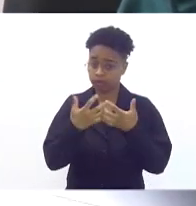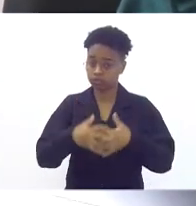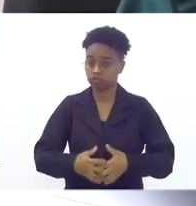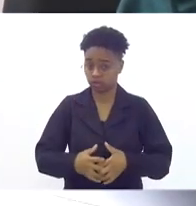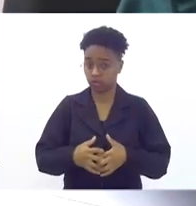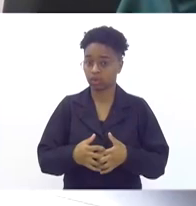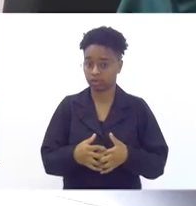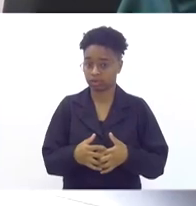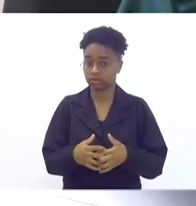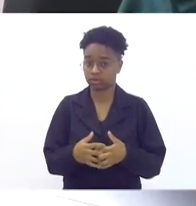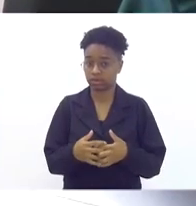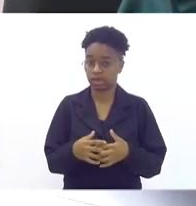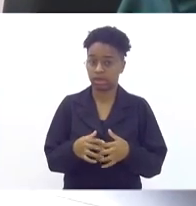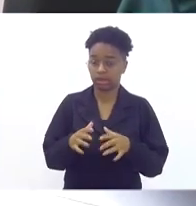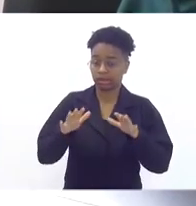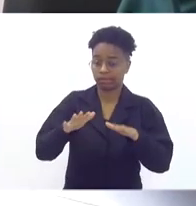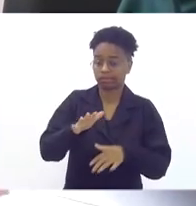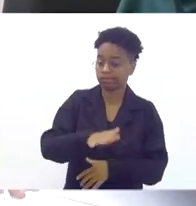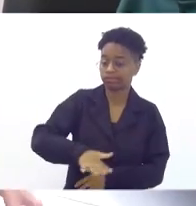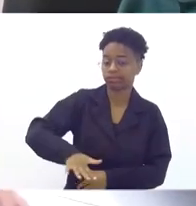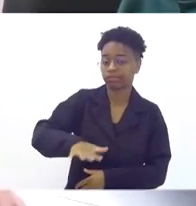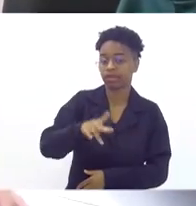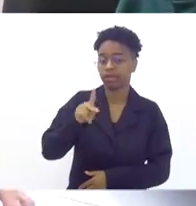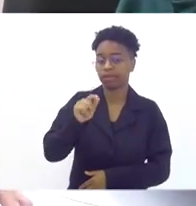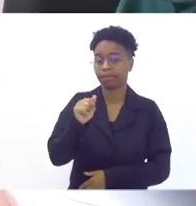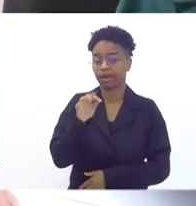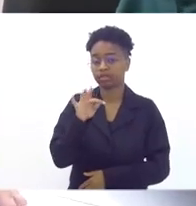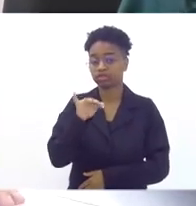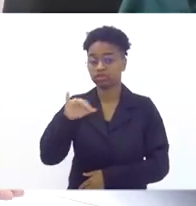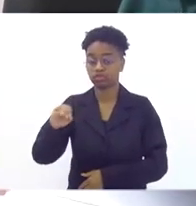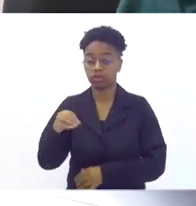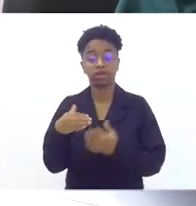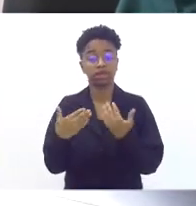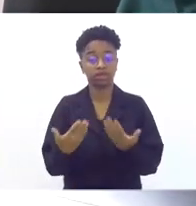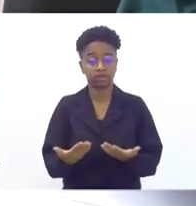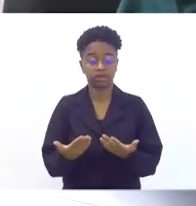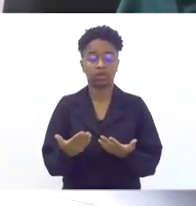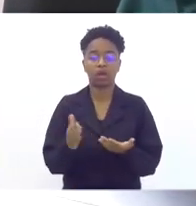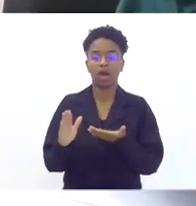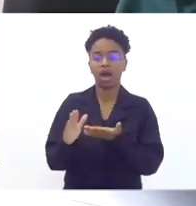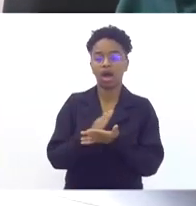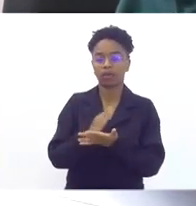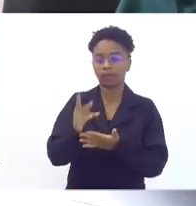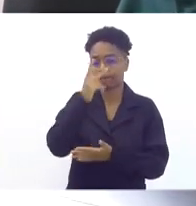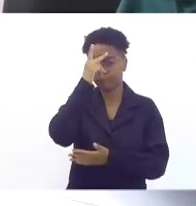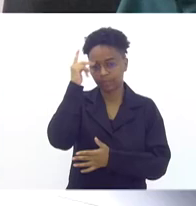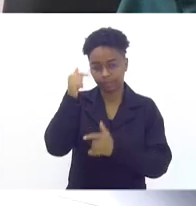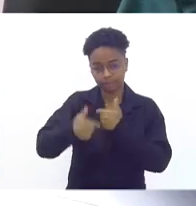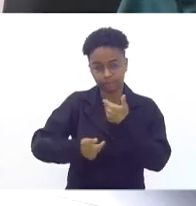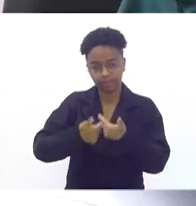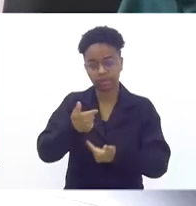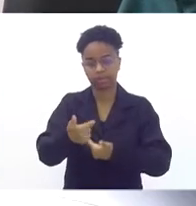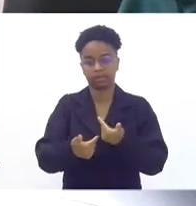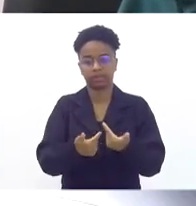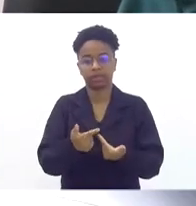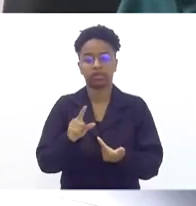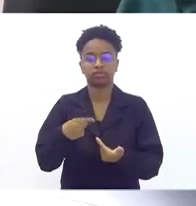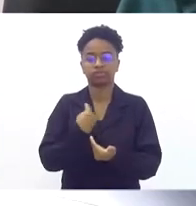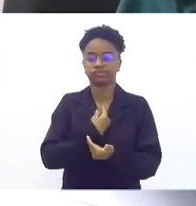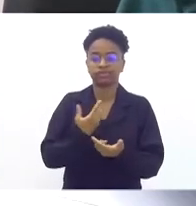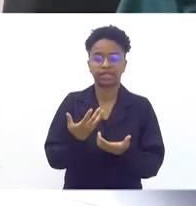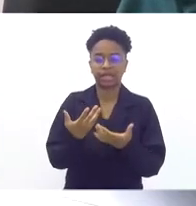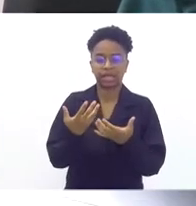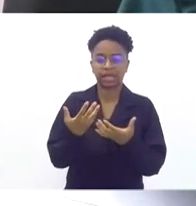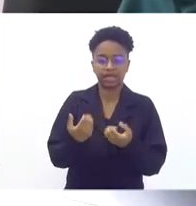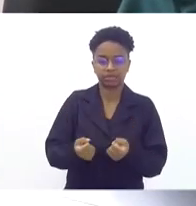máfia dos pátios então fazendo isso com muitos trabalhadores nós estamos recebendo dezenas